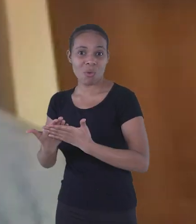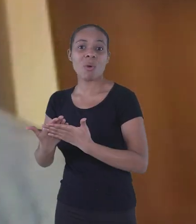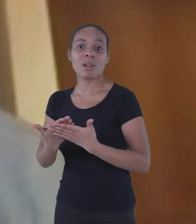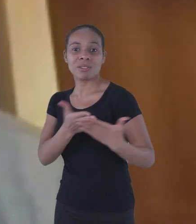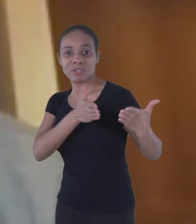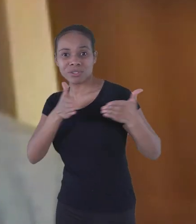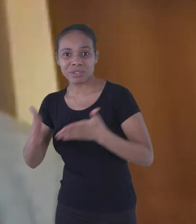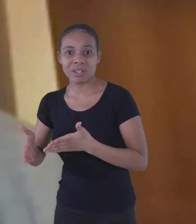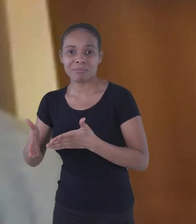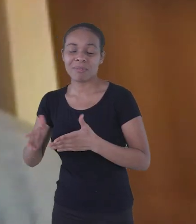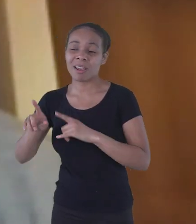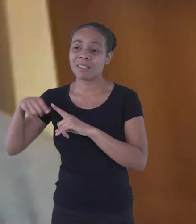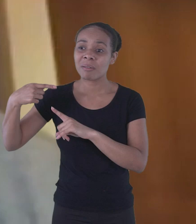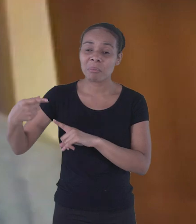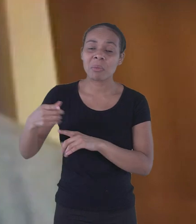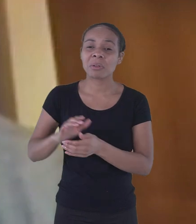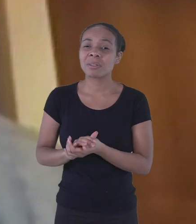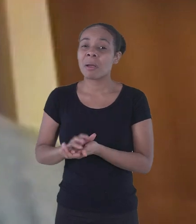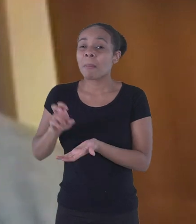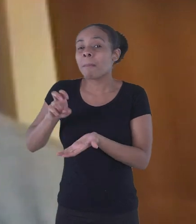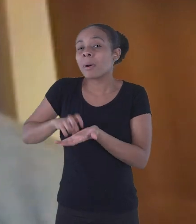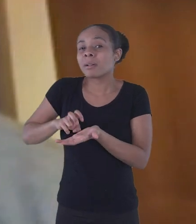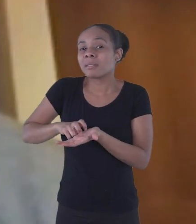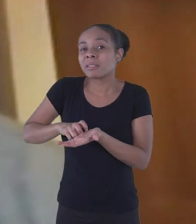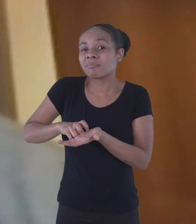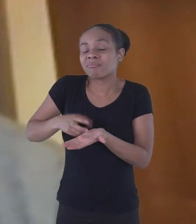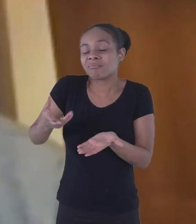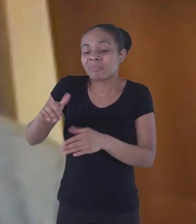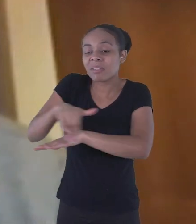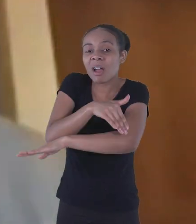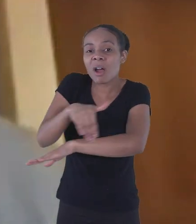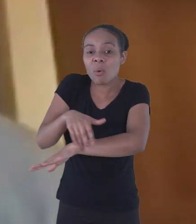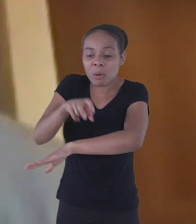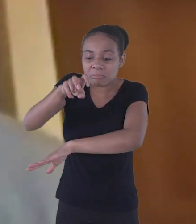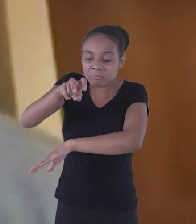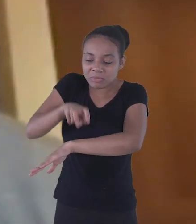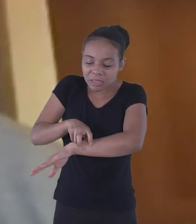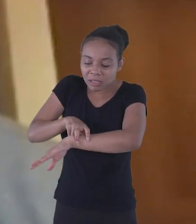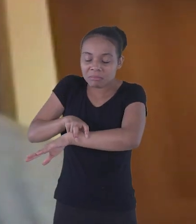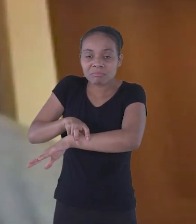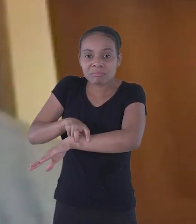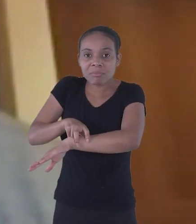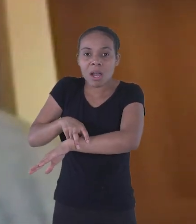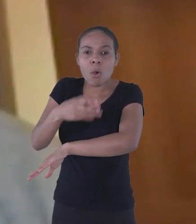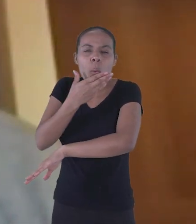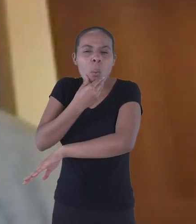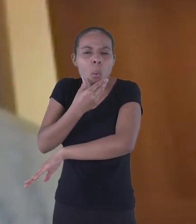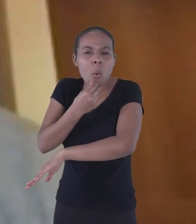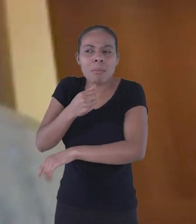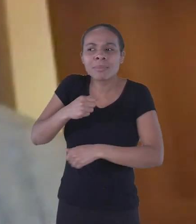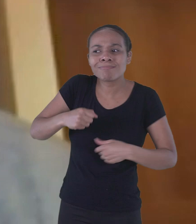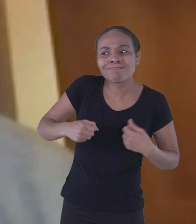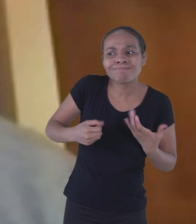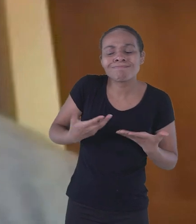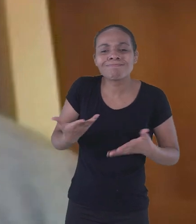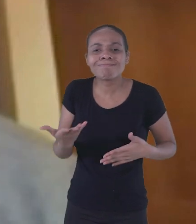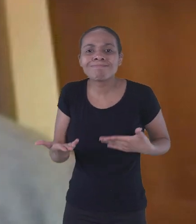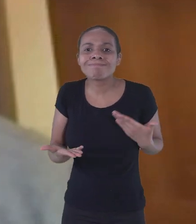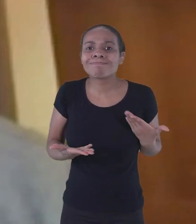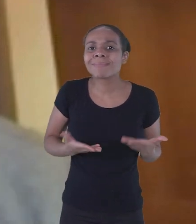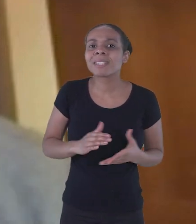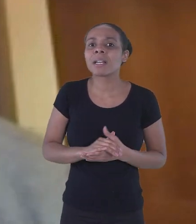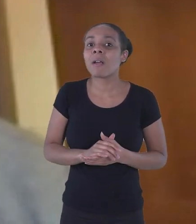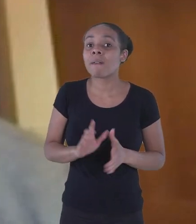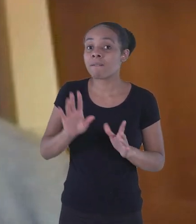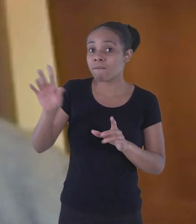sentado no meio-fio, onde vai se juntar a ele um homem muito desengonçado, que tinha voltado